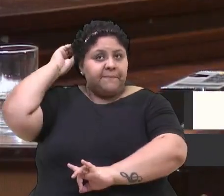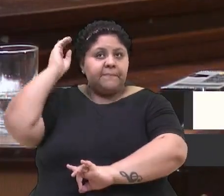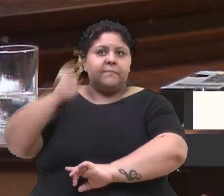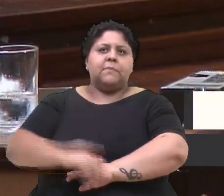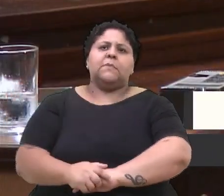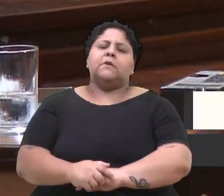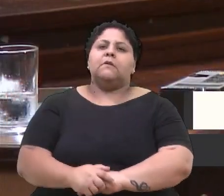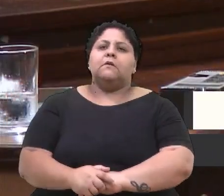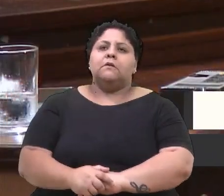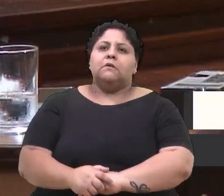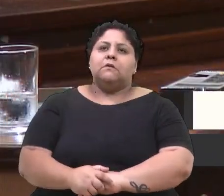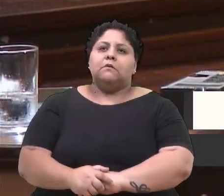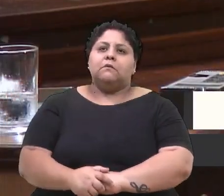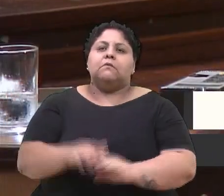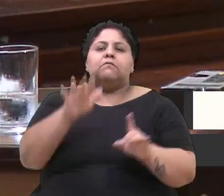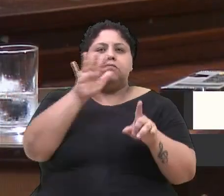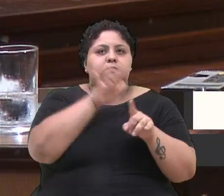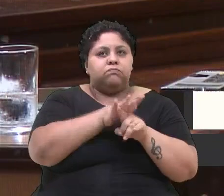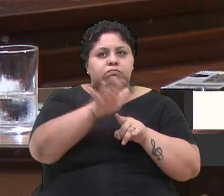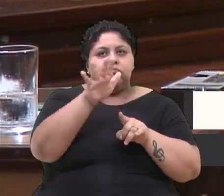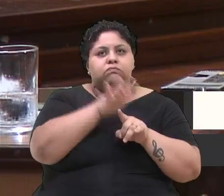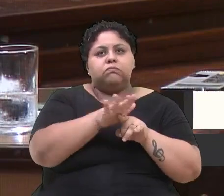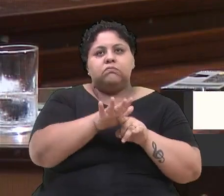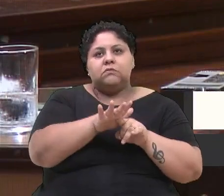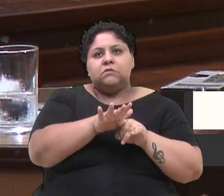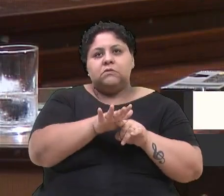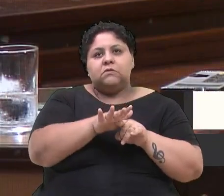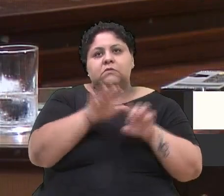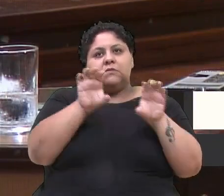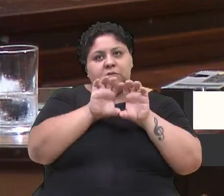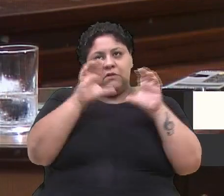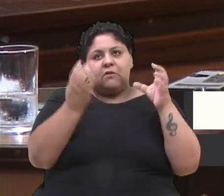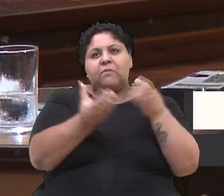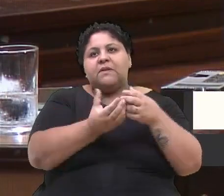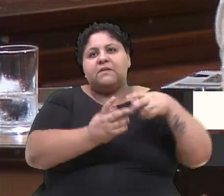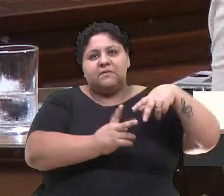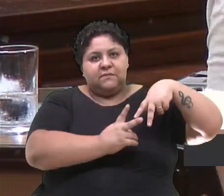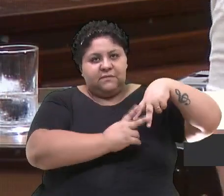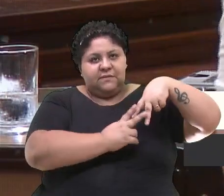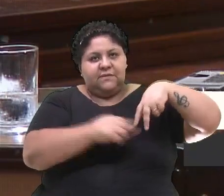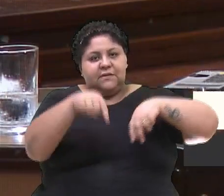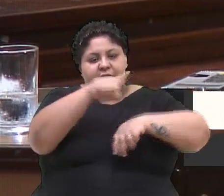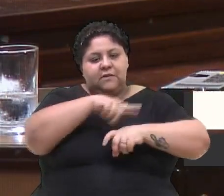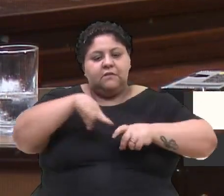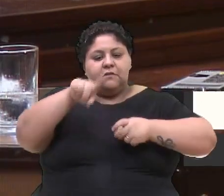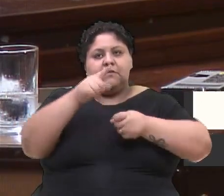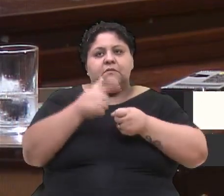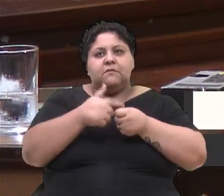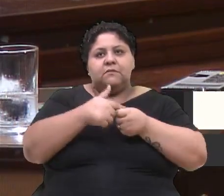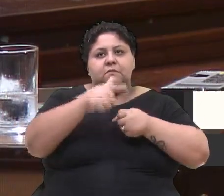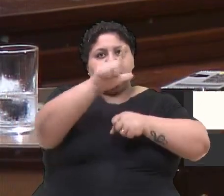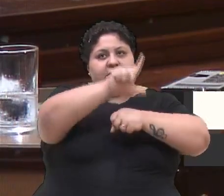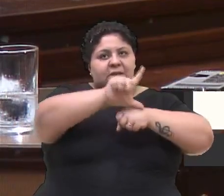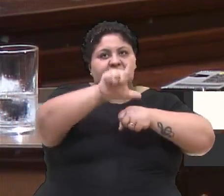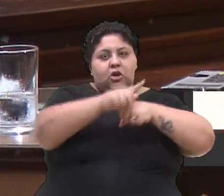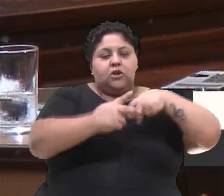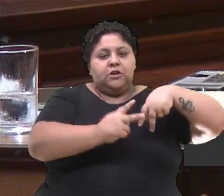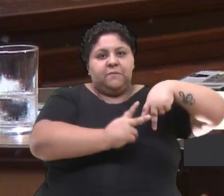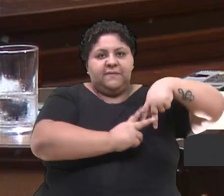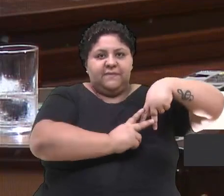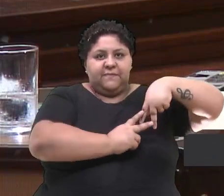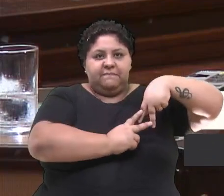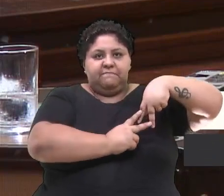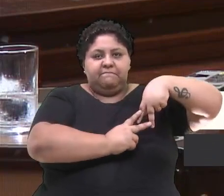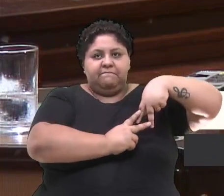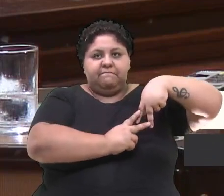E uma demanda, vamos dizer assim, da comunidade maçônica da nossa cidade, das lojas maçônicas,